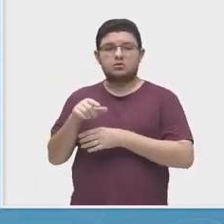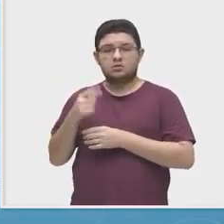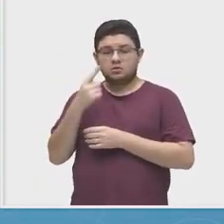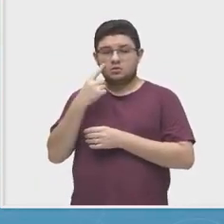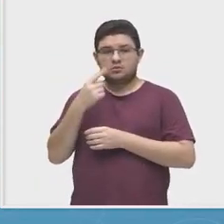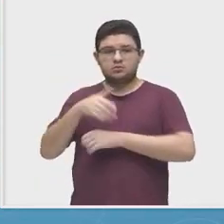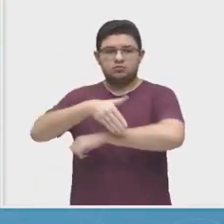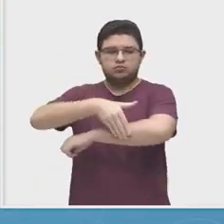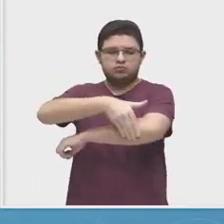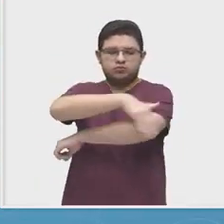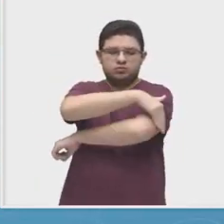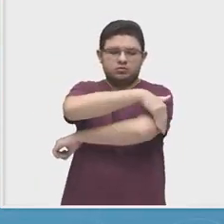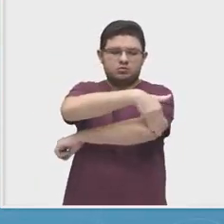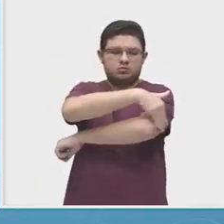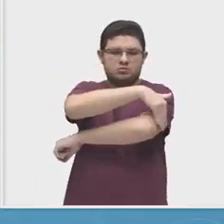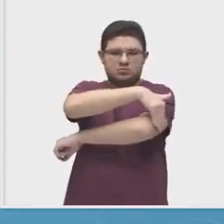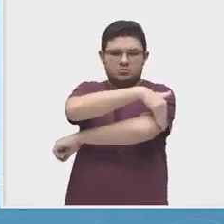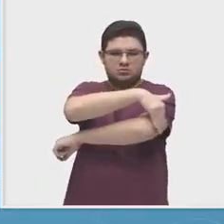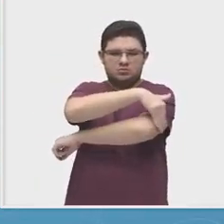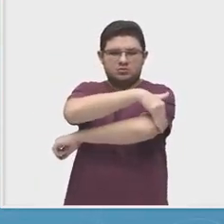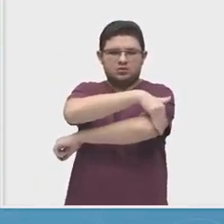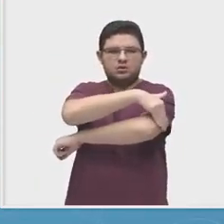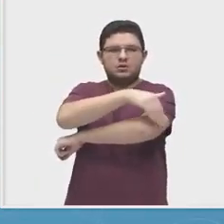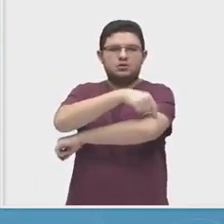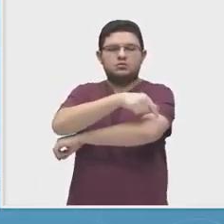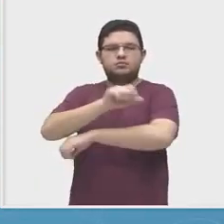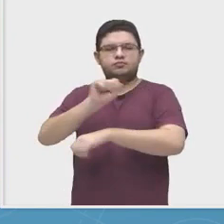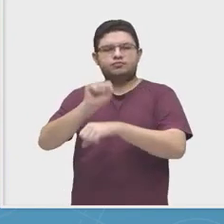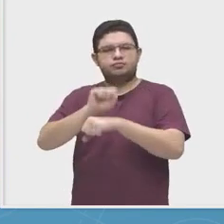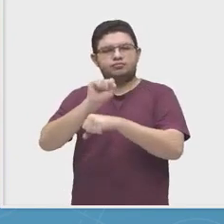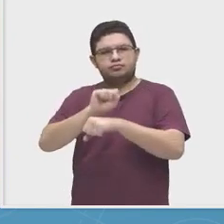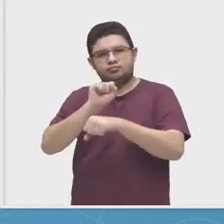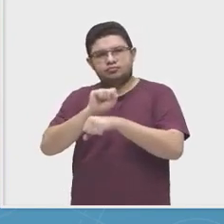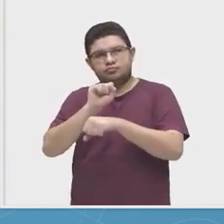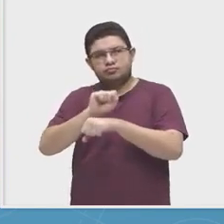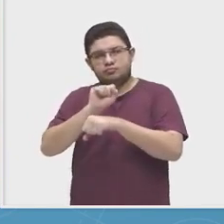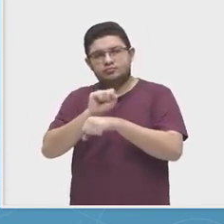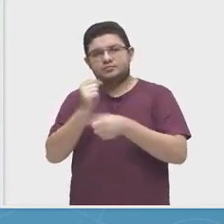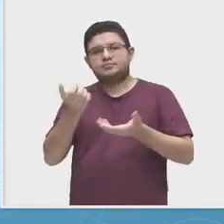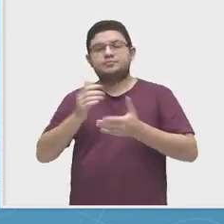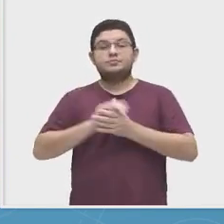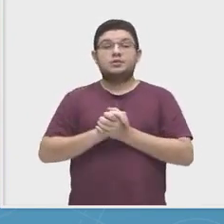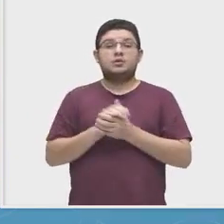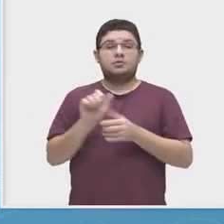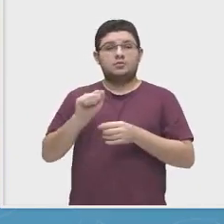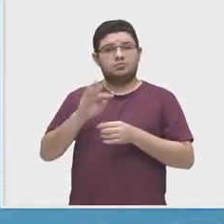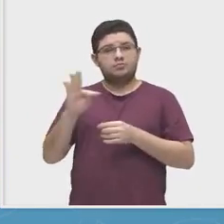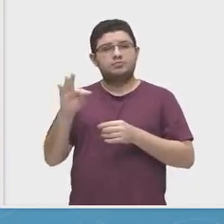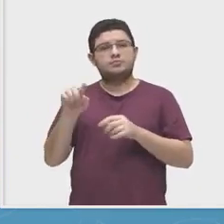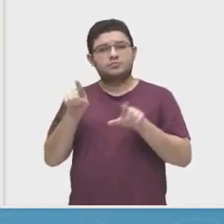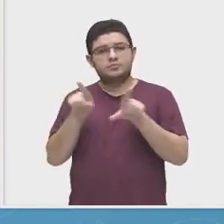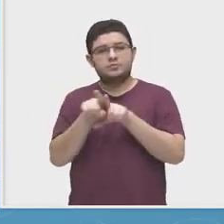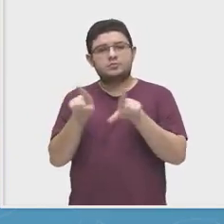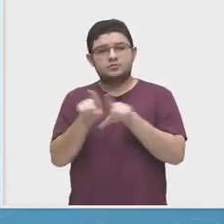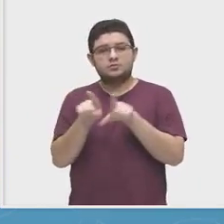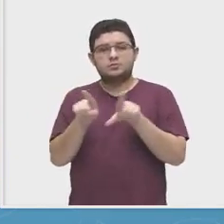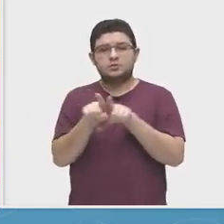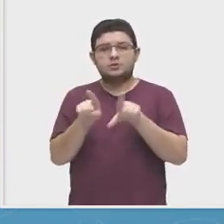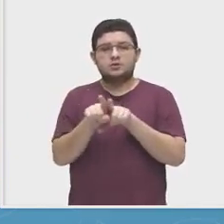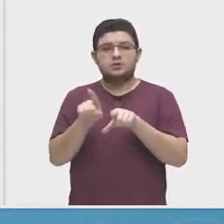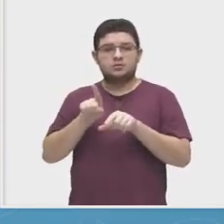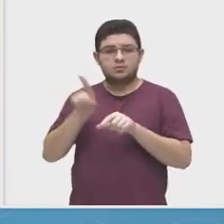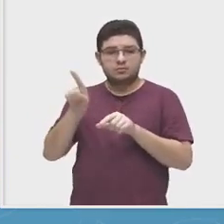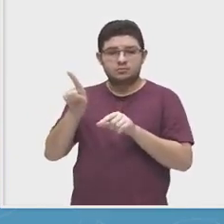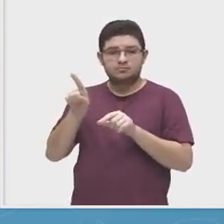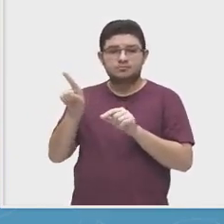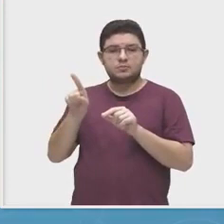segunda rua. Cab, então, é outra forma de se falar táxi, tá certo? Também, at the corner, eu utilizo o